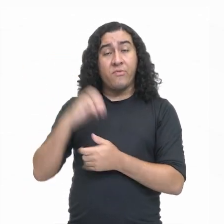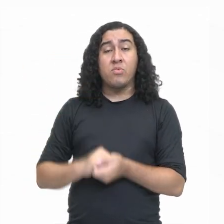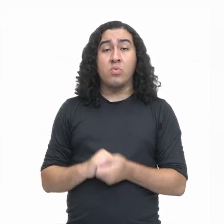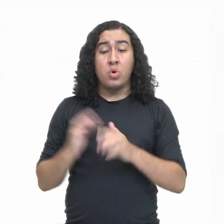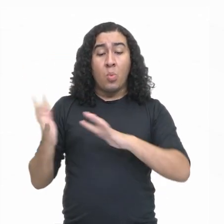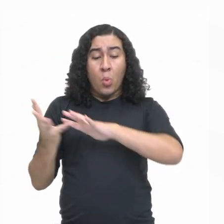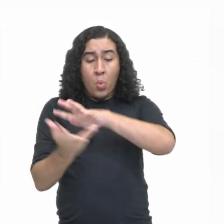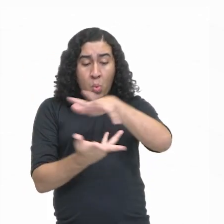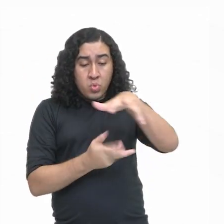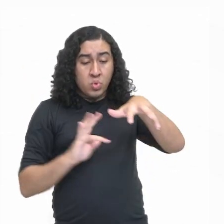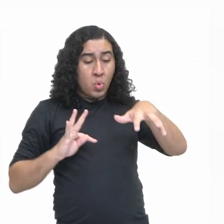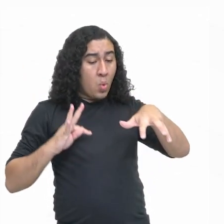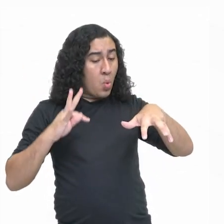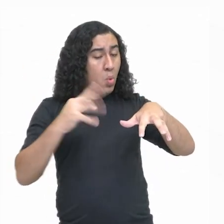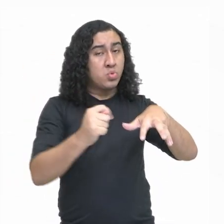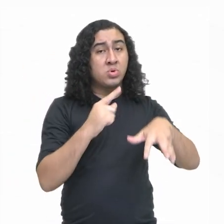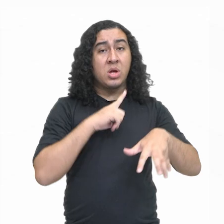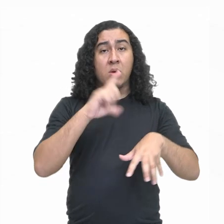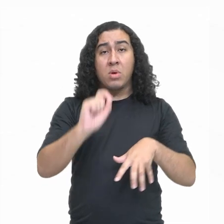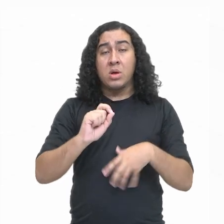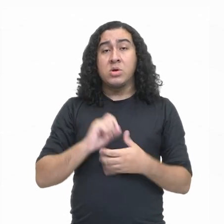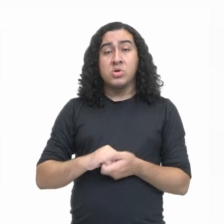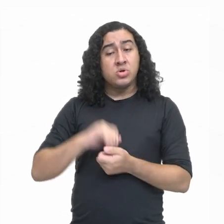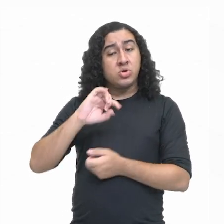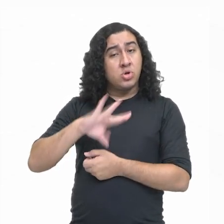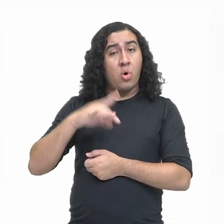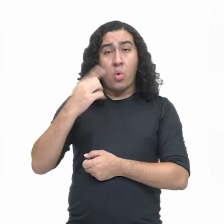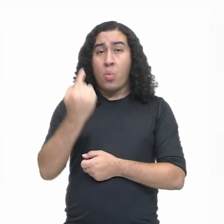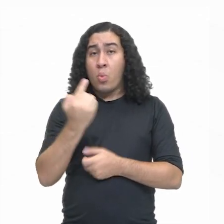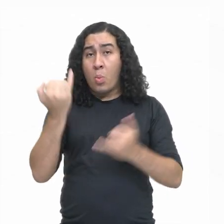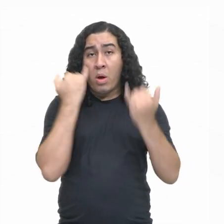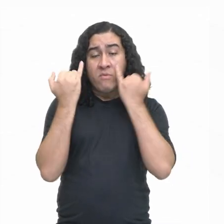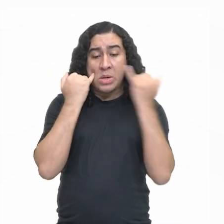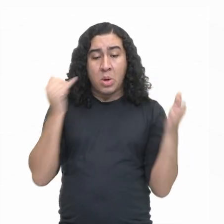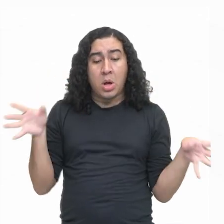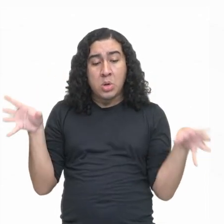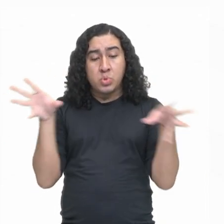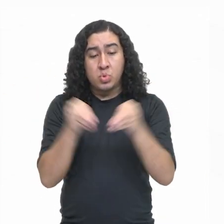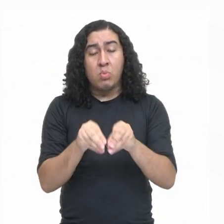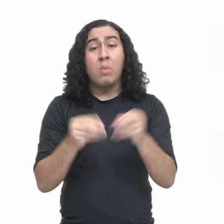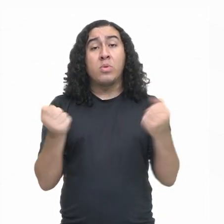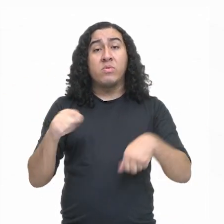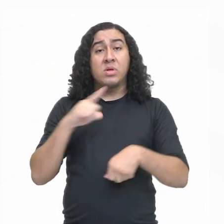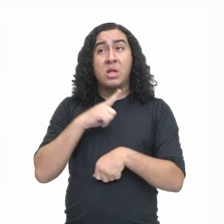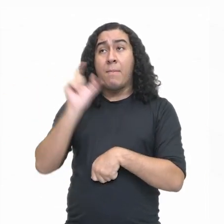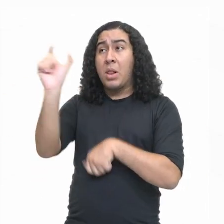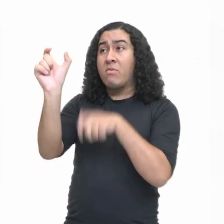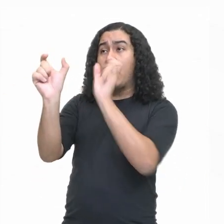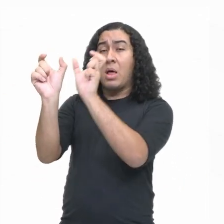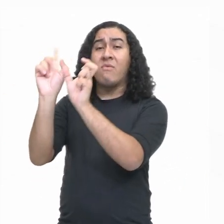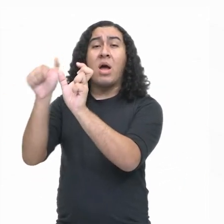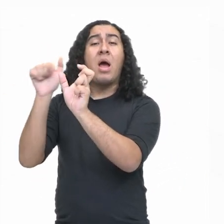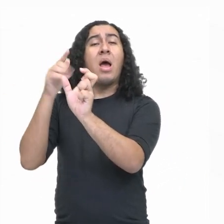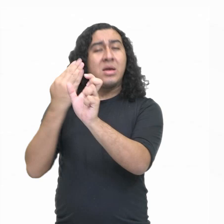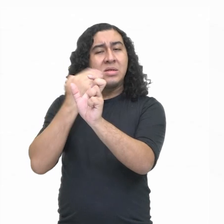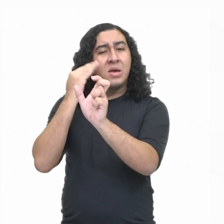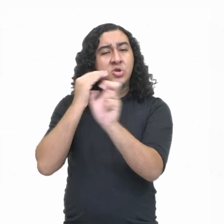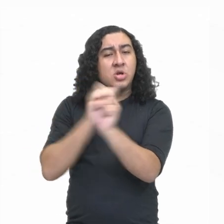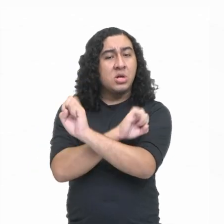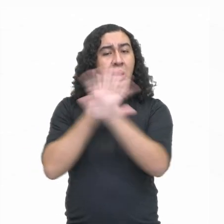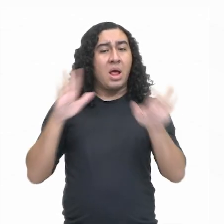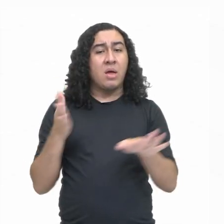do mundo eles se entendessem, eles pudessem saber qual é a espécie de